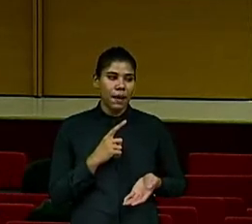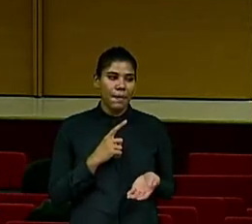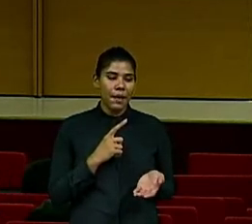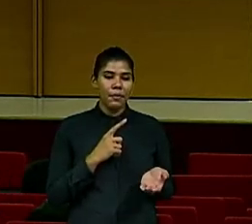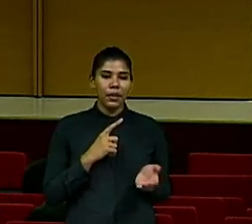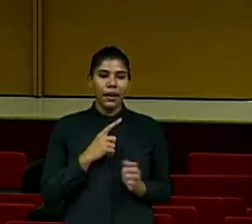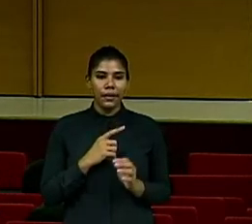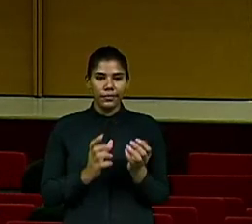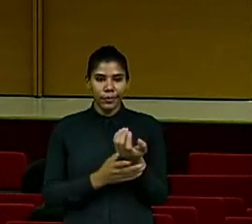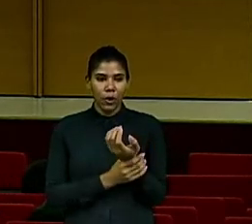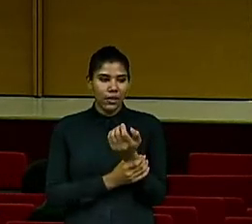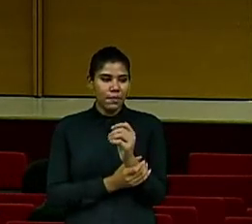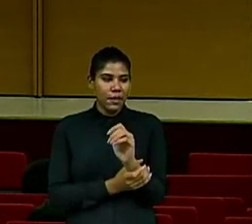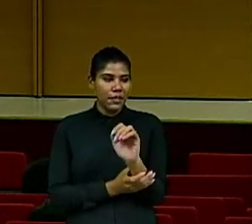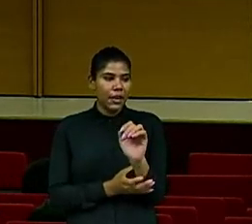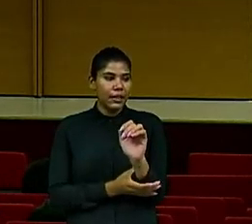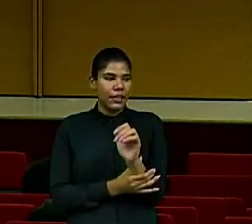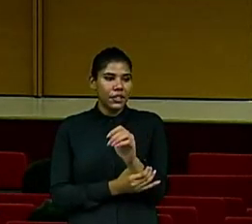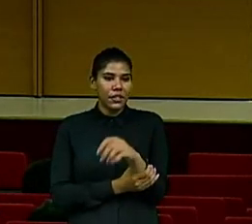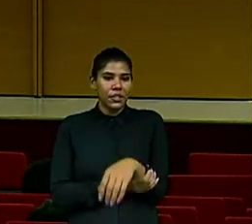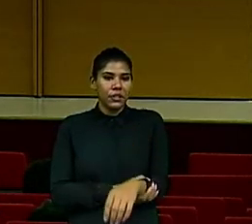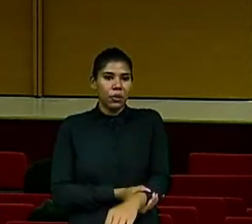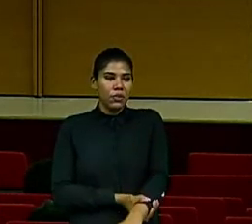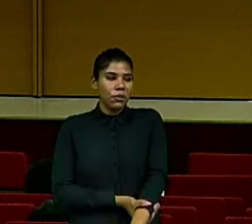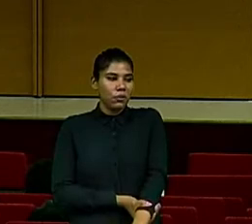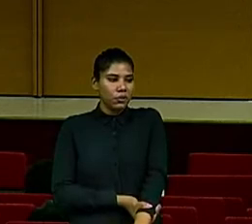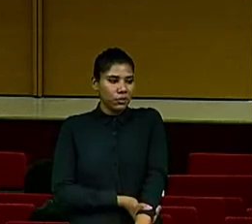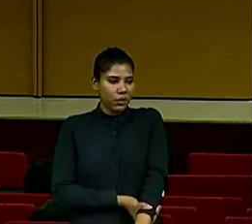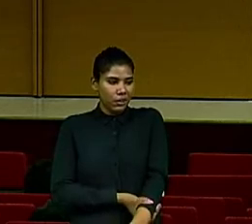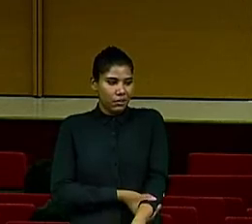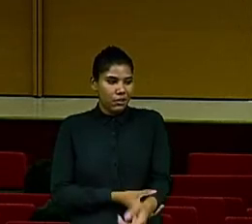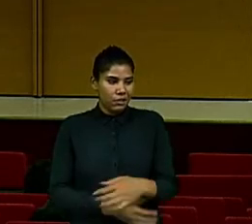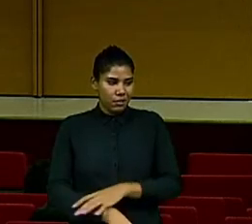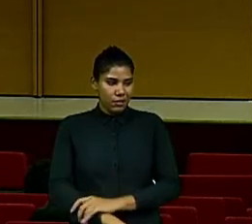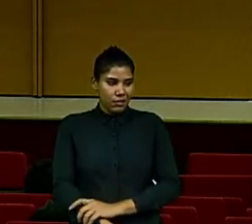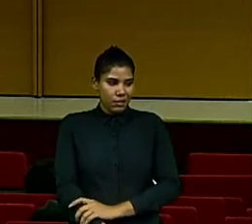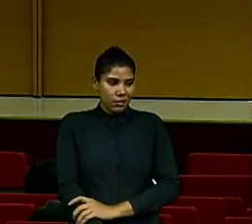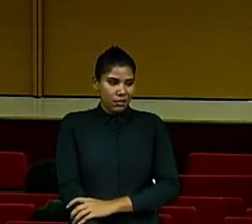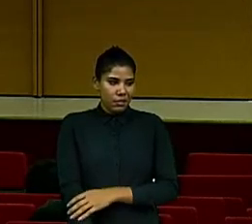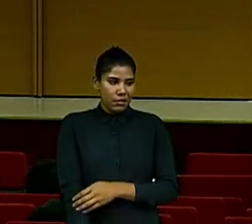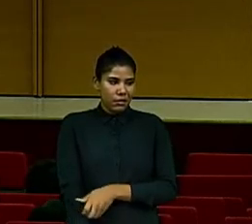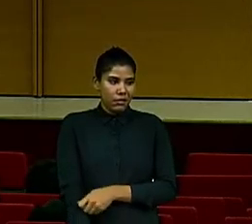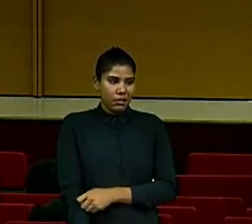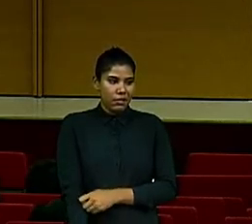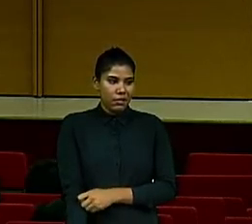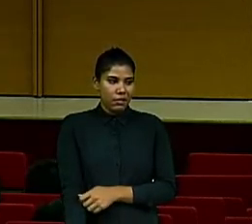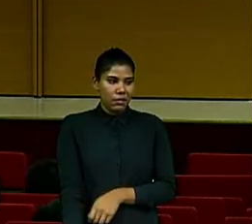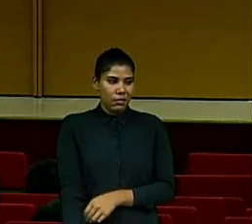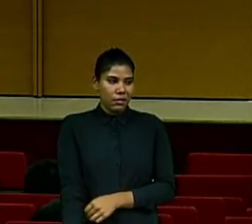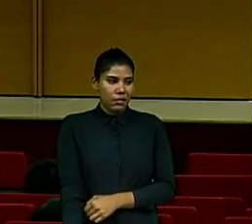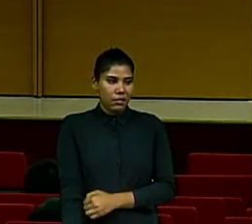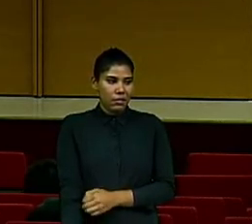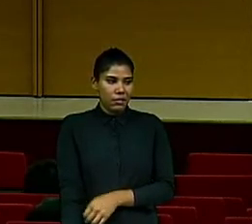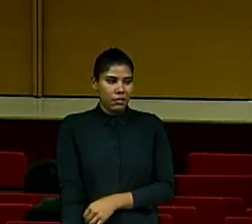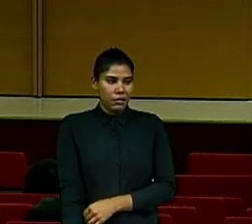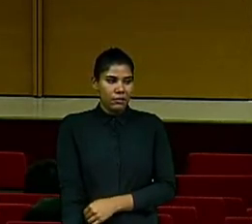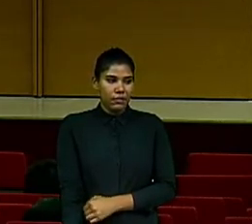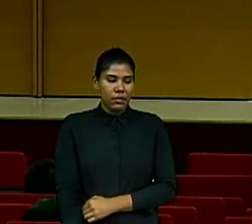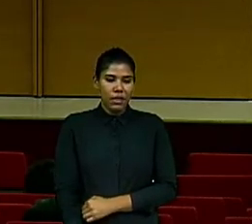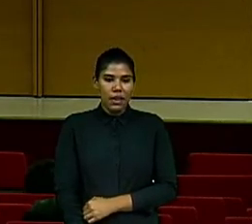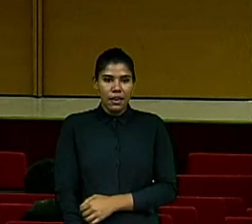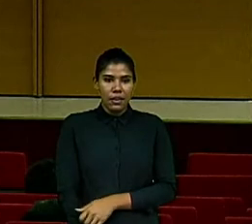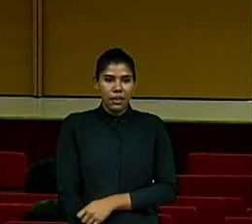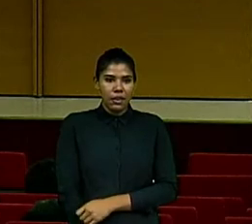mas não necessariamente tu vai sangrar mas se perde água nos vasos ou começa a perder